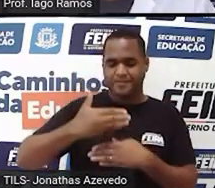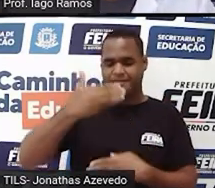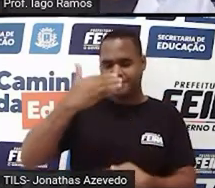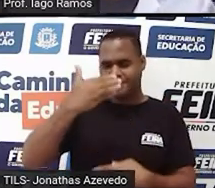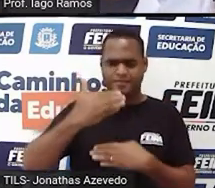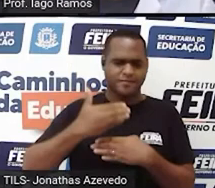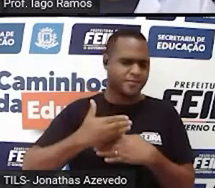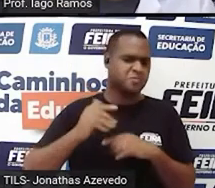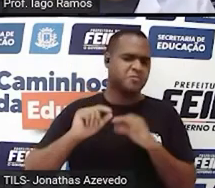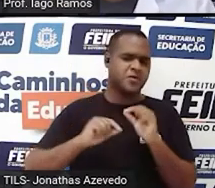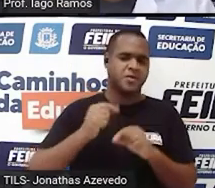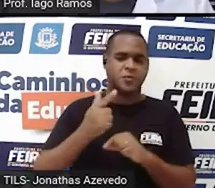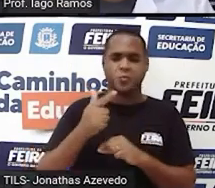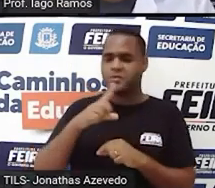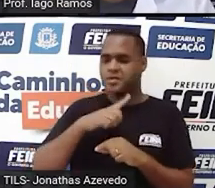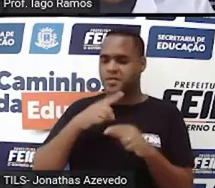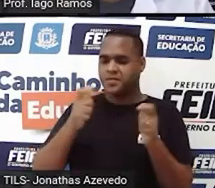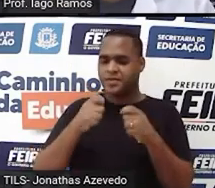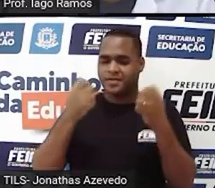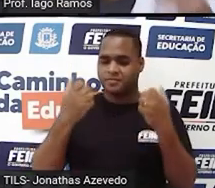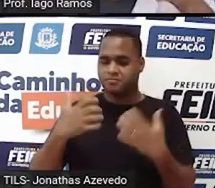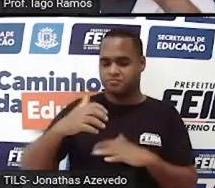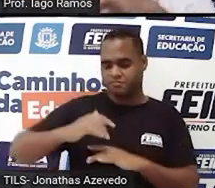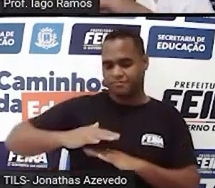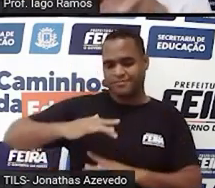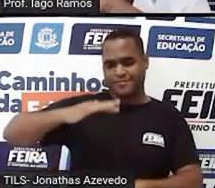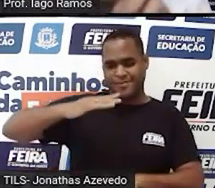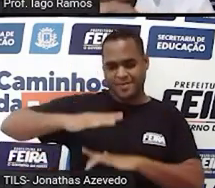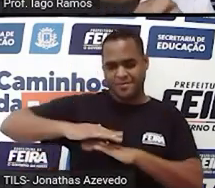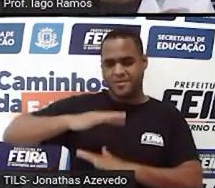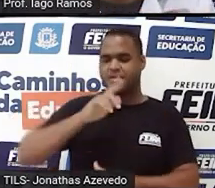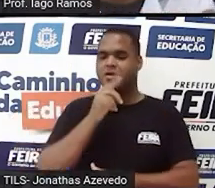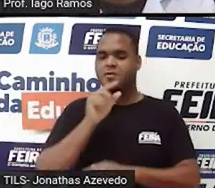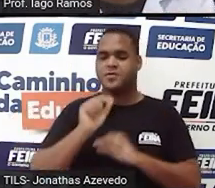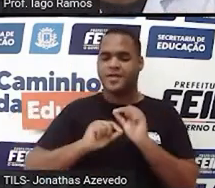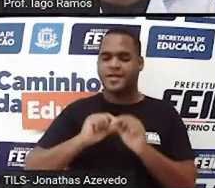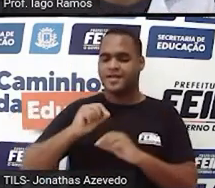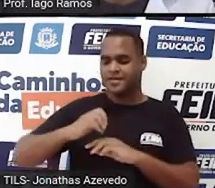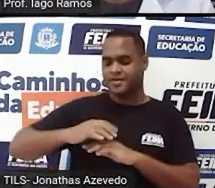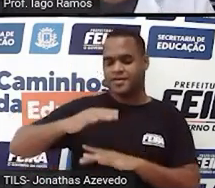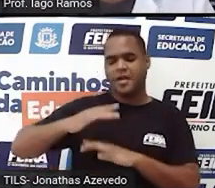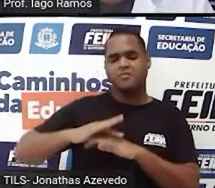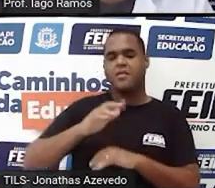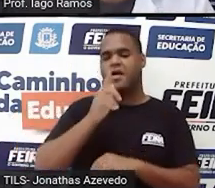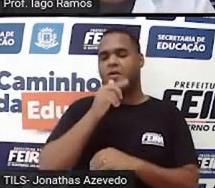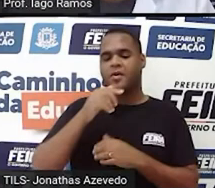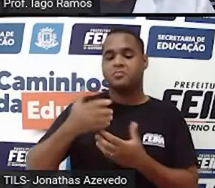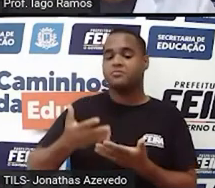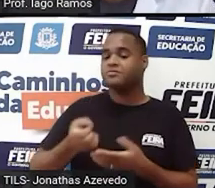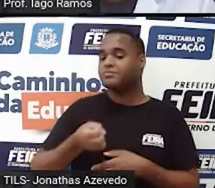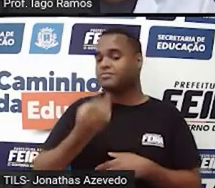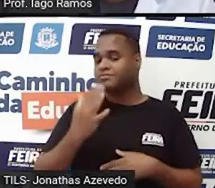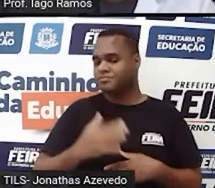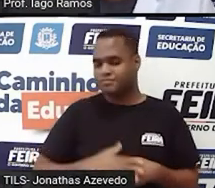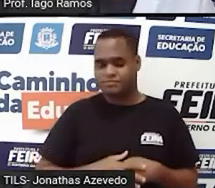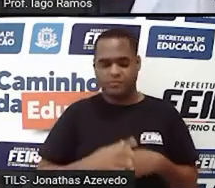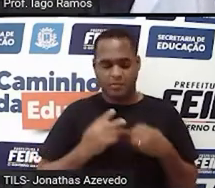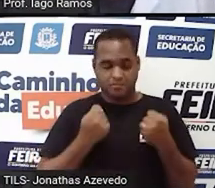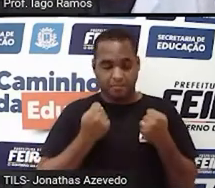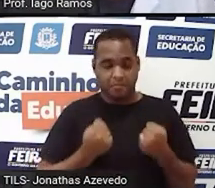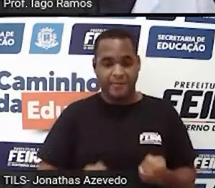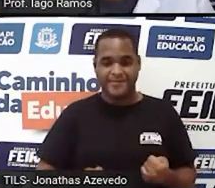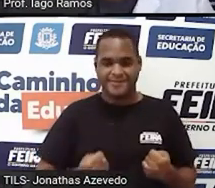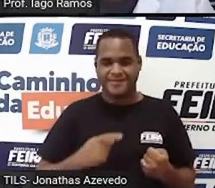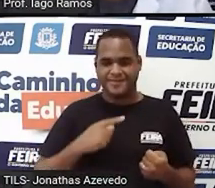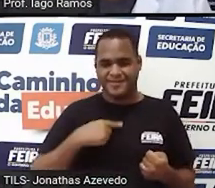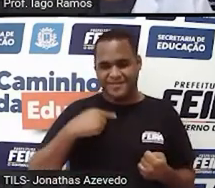outras coisas né pode ser capacidade quantos litros de água cabem na tela garrafa a massa né